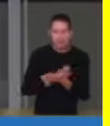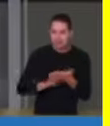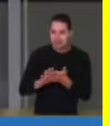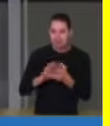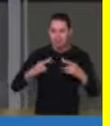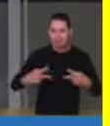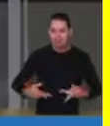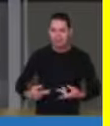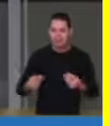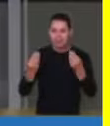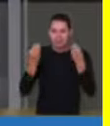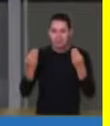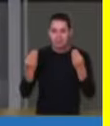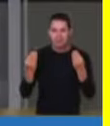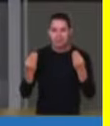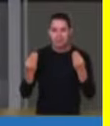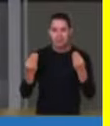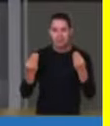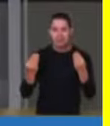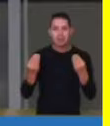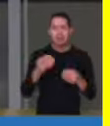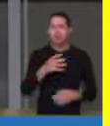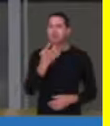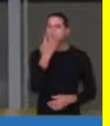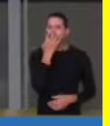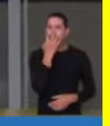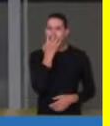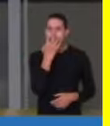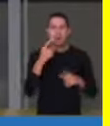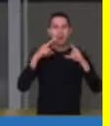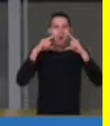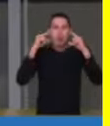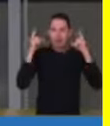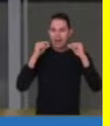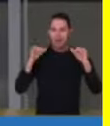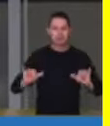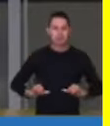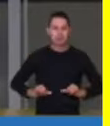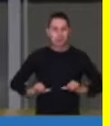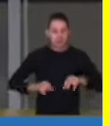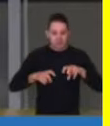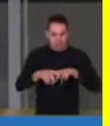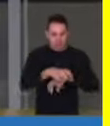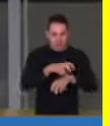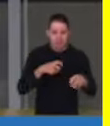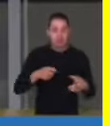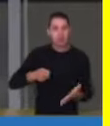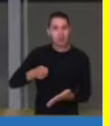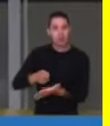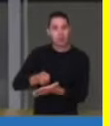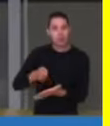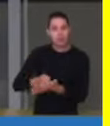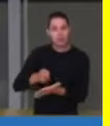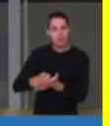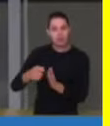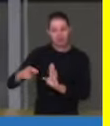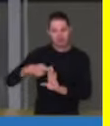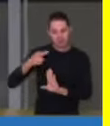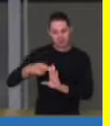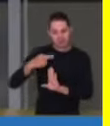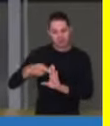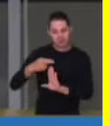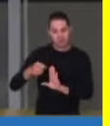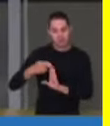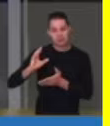você quiser eutanasiar um cachorro, um gato que esteja em sofrimento, é obrigatório, por resolução do Conselho Federal